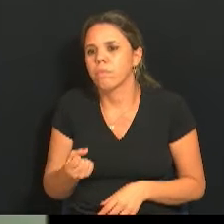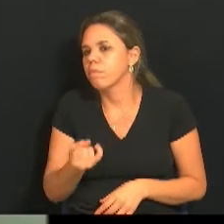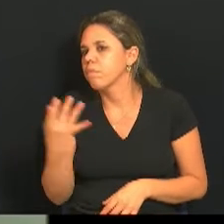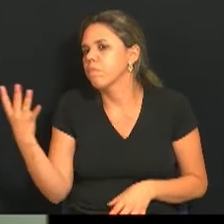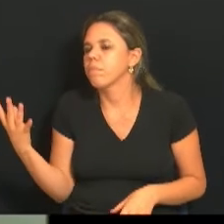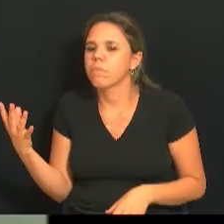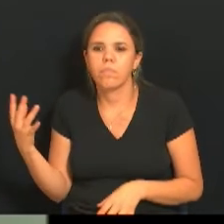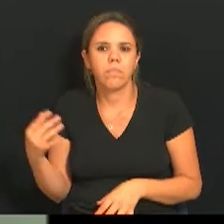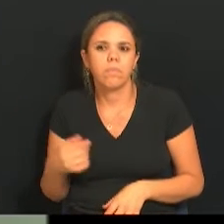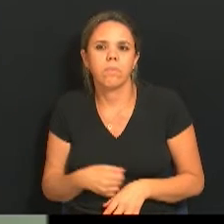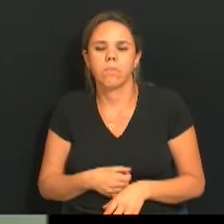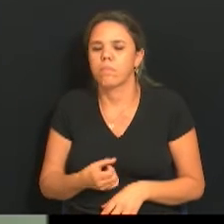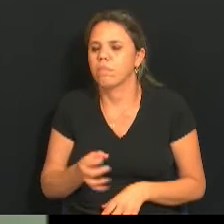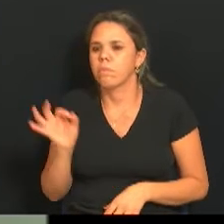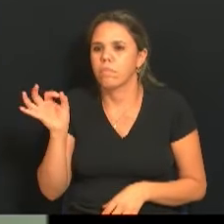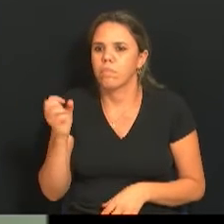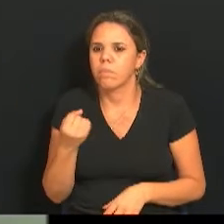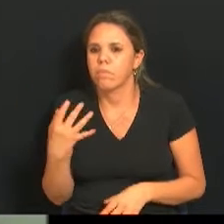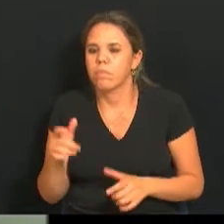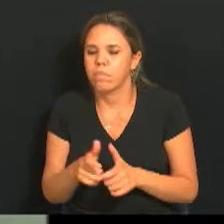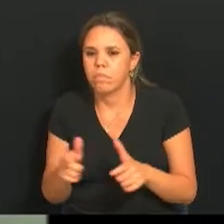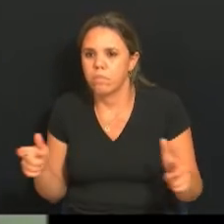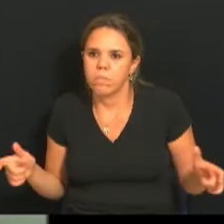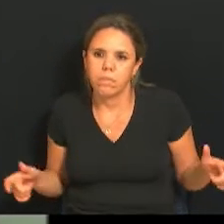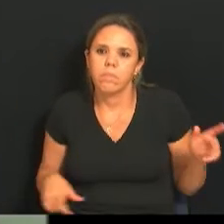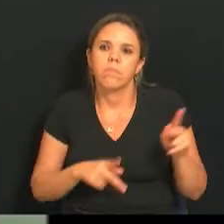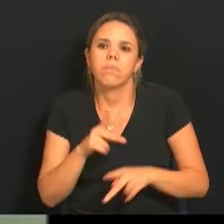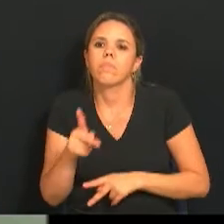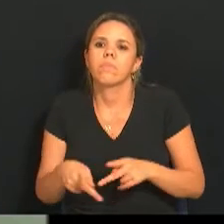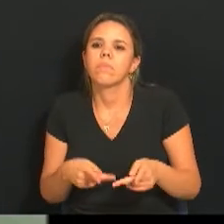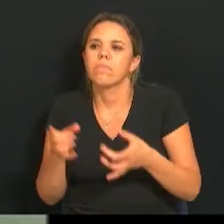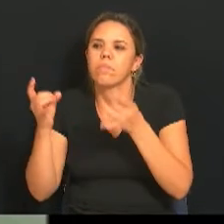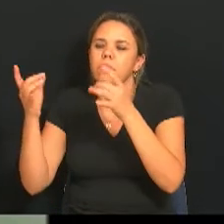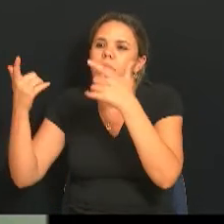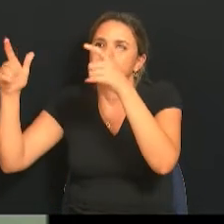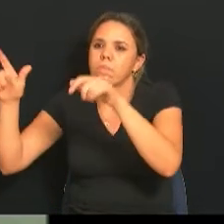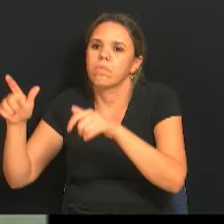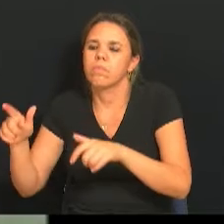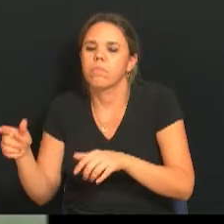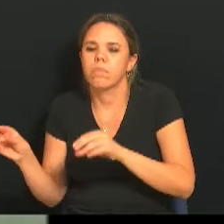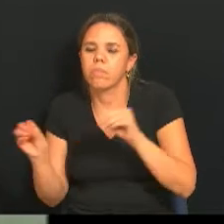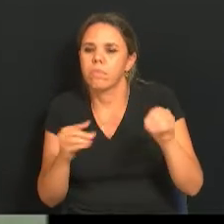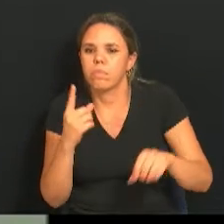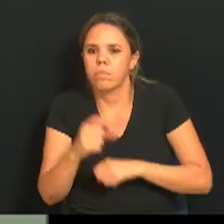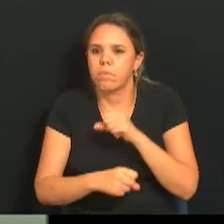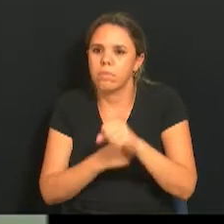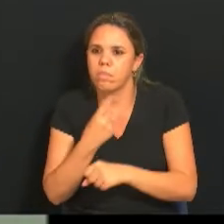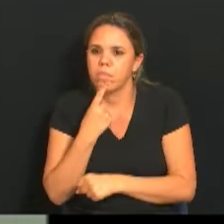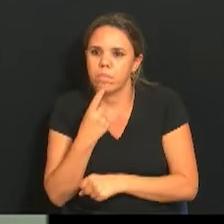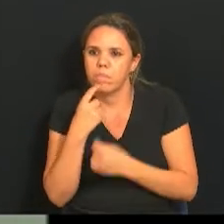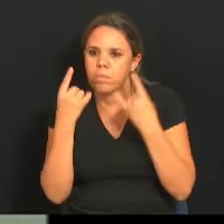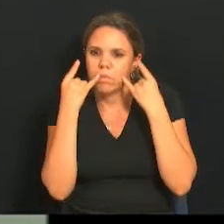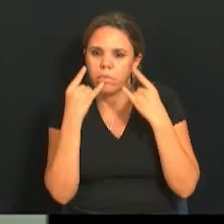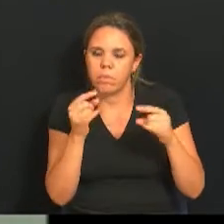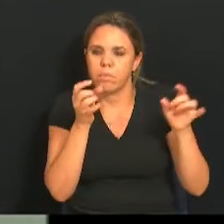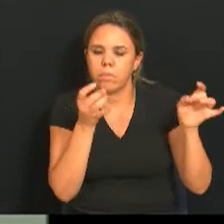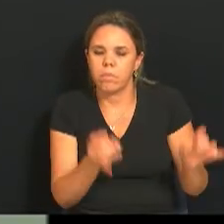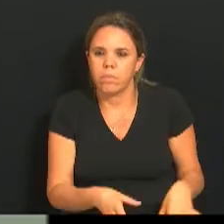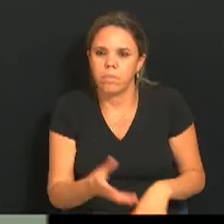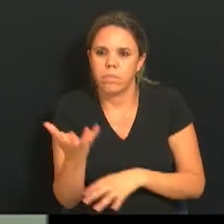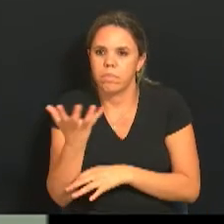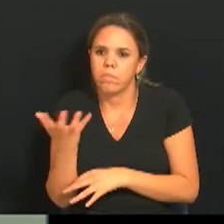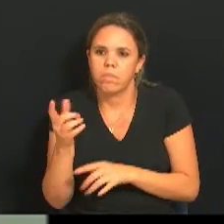vai ver que tem um percentual muito grande de pessoas que estão há 1 ano aqui. Campinas é um atrativo, a gente diz que está no meio do